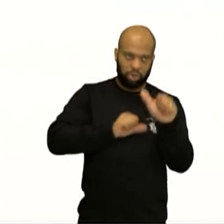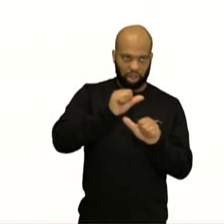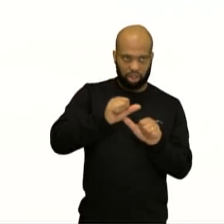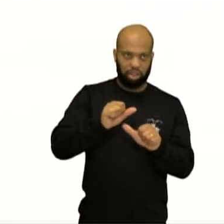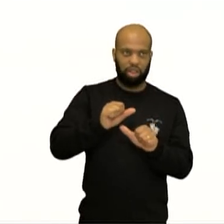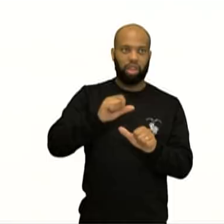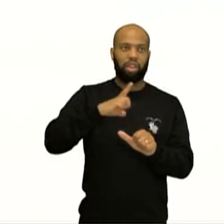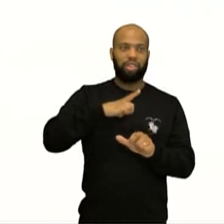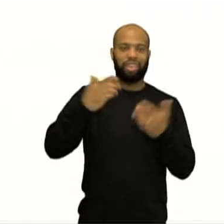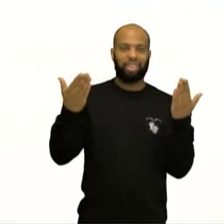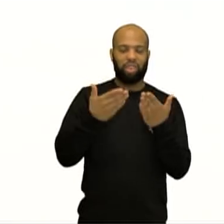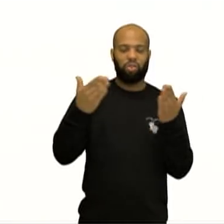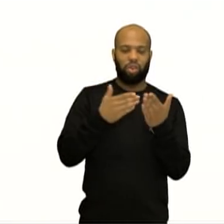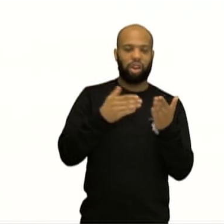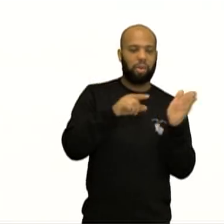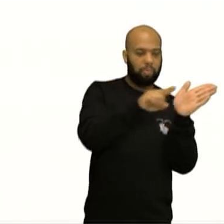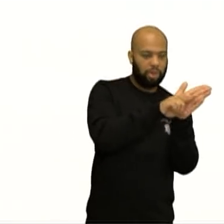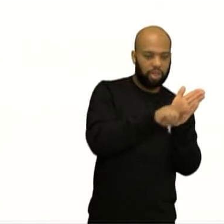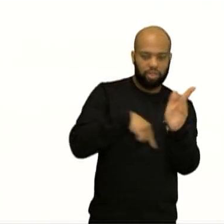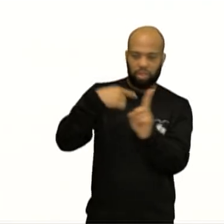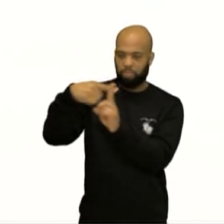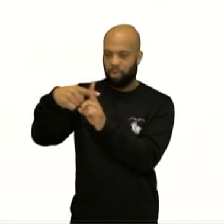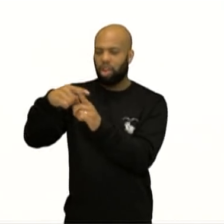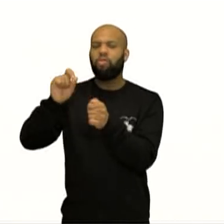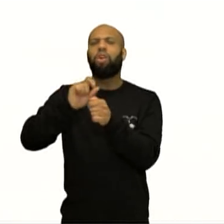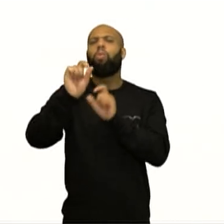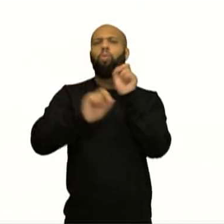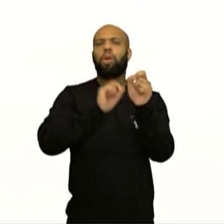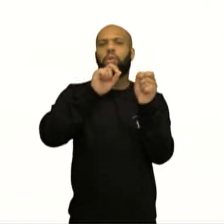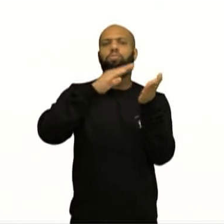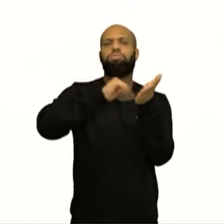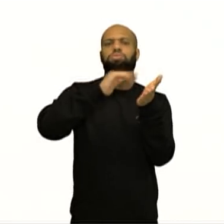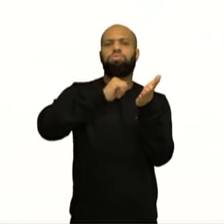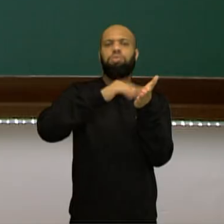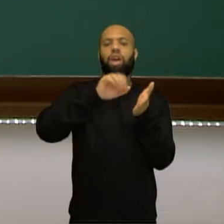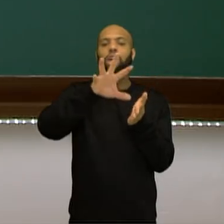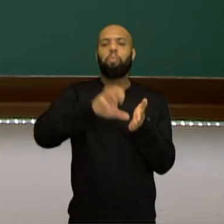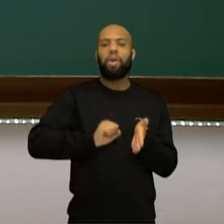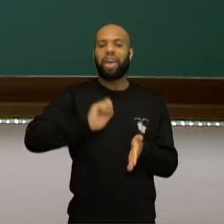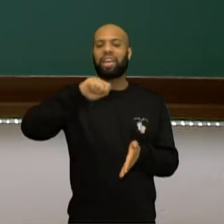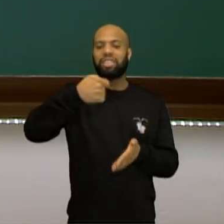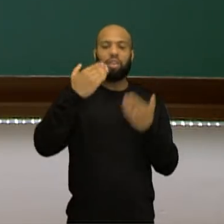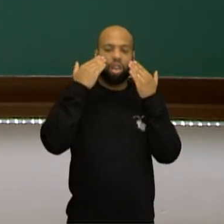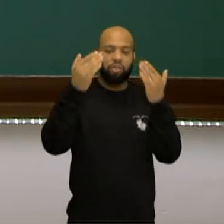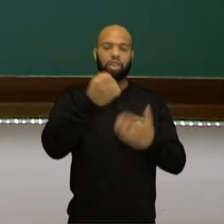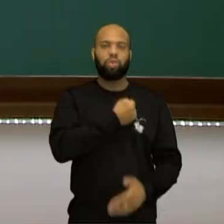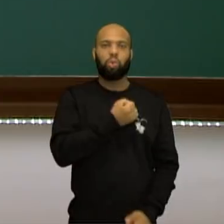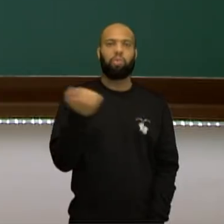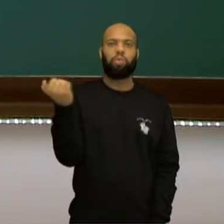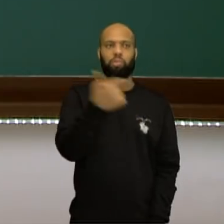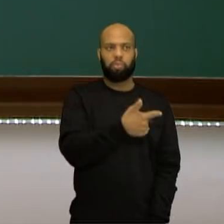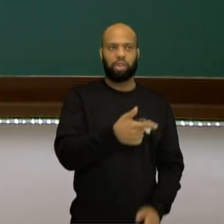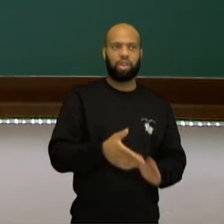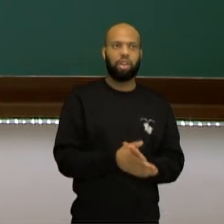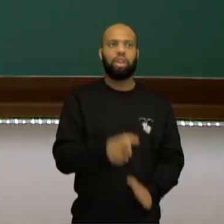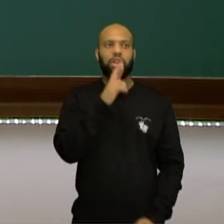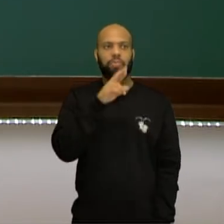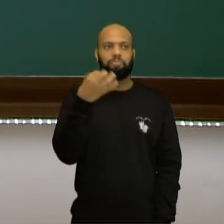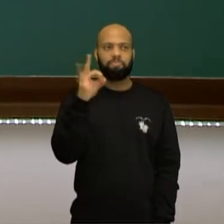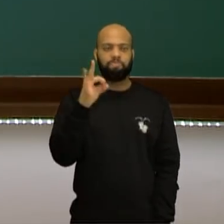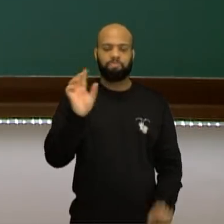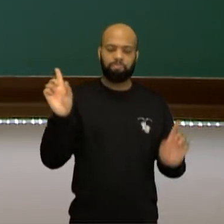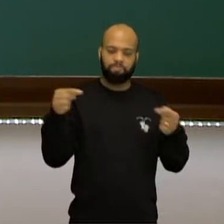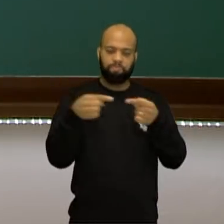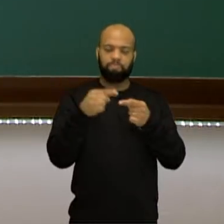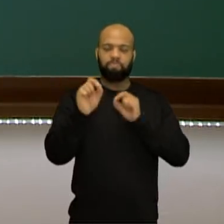com sinais diferentes, você vai diminuir e pegar o sinal do maior na resposta. Então, a alternativa que nos